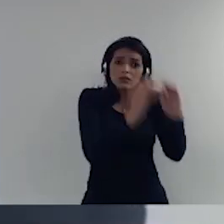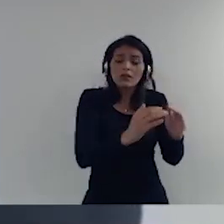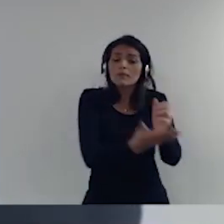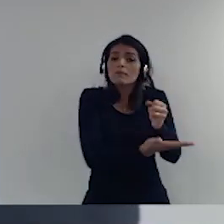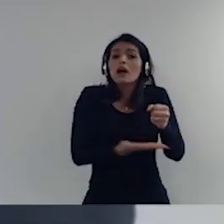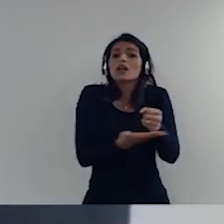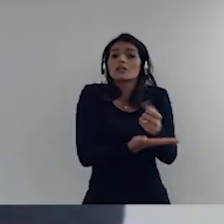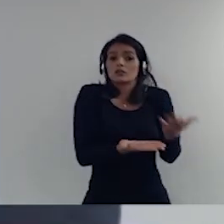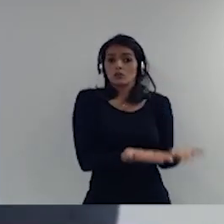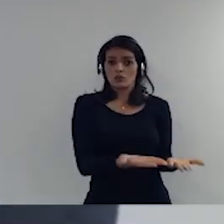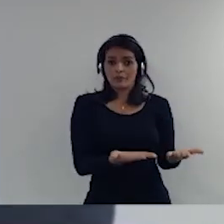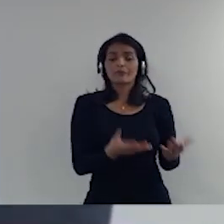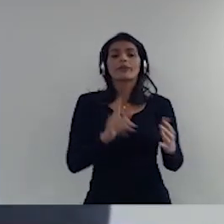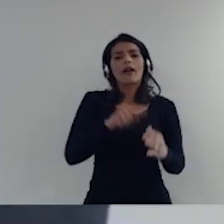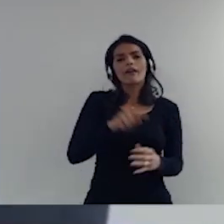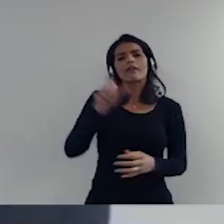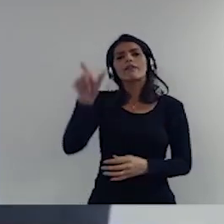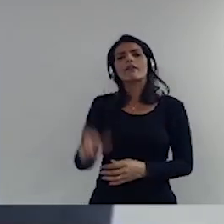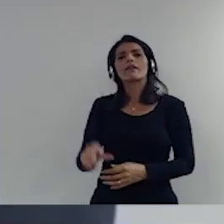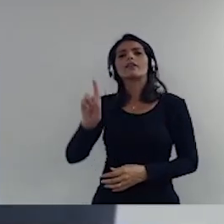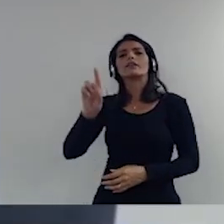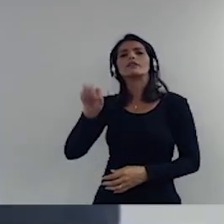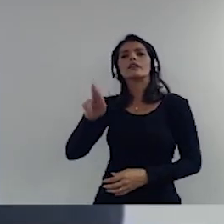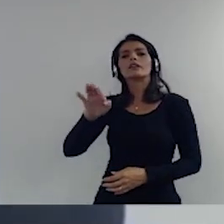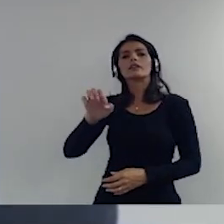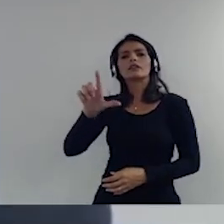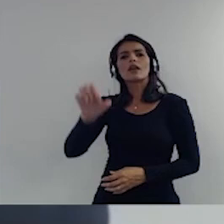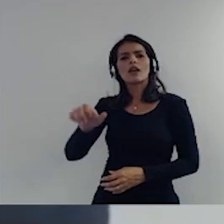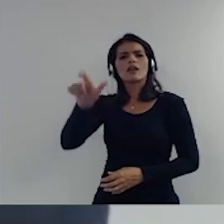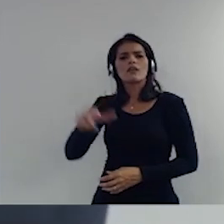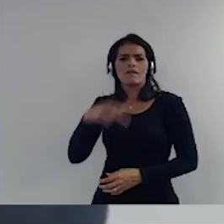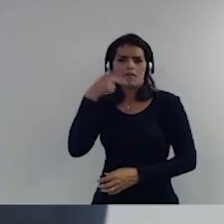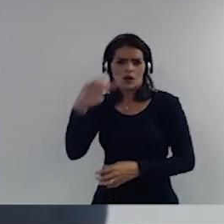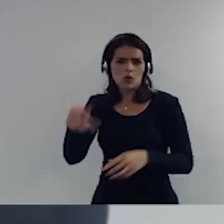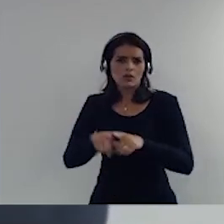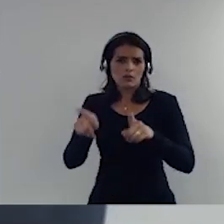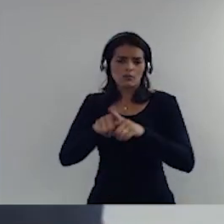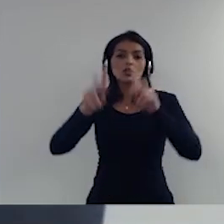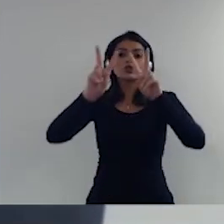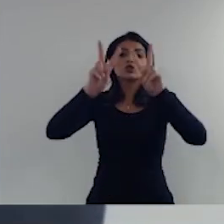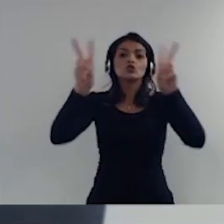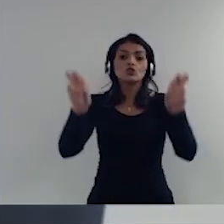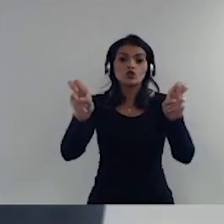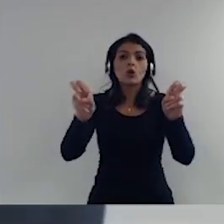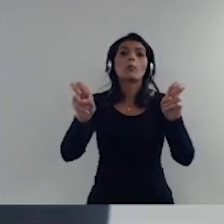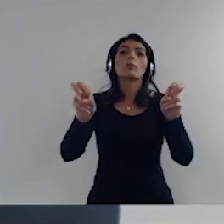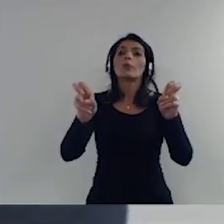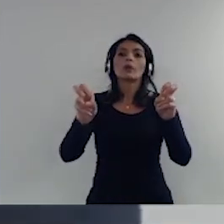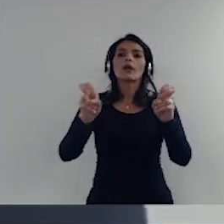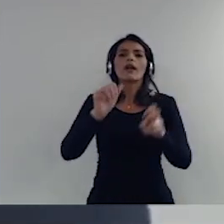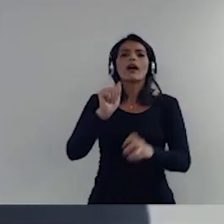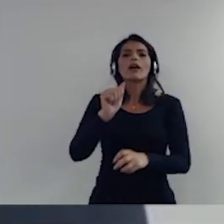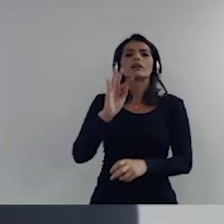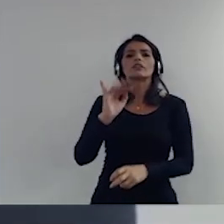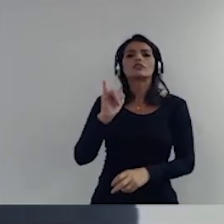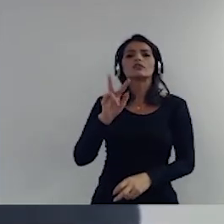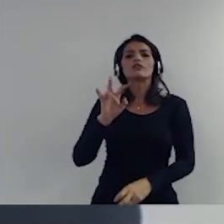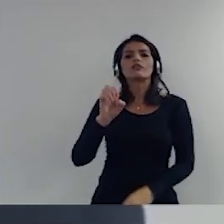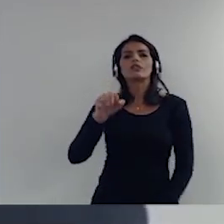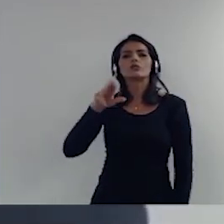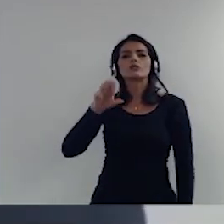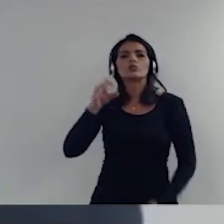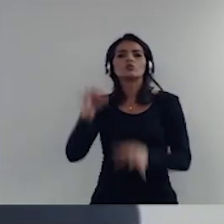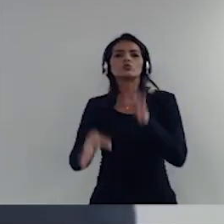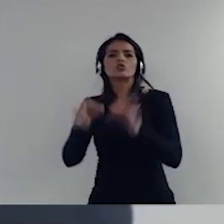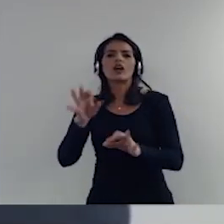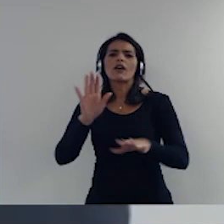fundamental. E aí, quando a doutora Daniele também fala sobre a questão do ativismo judicial, que muitas